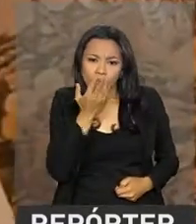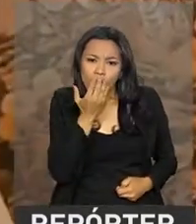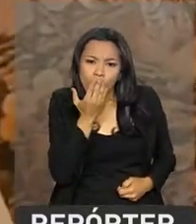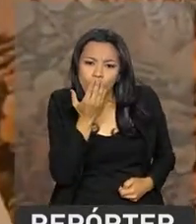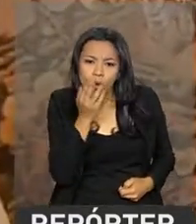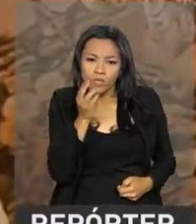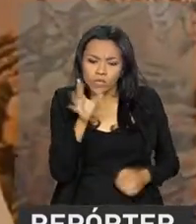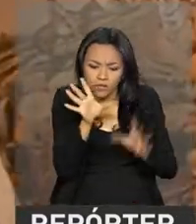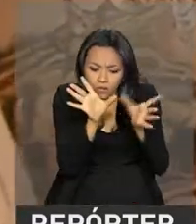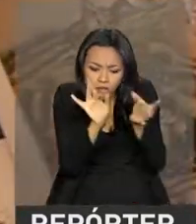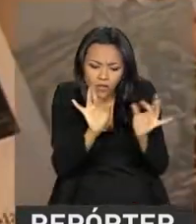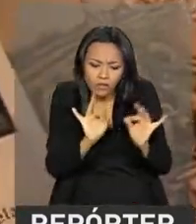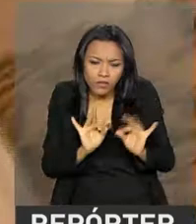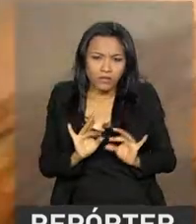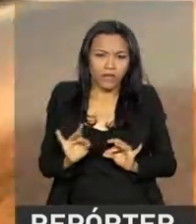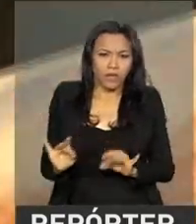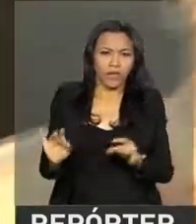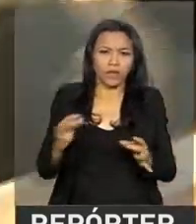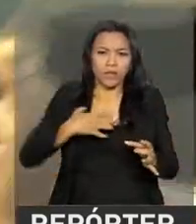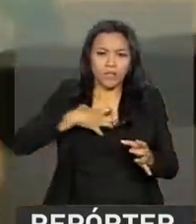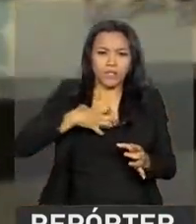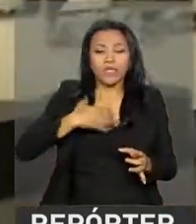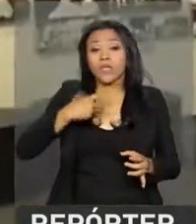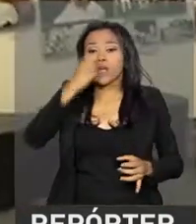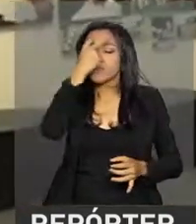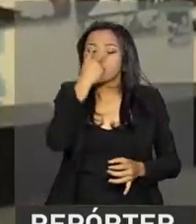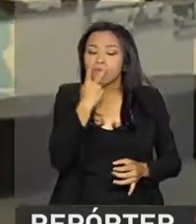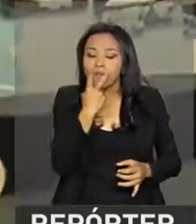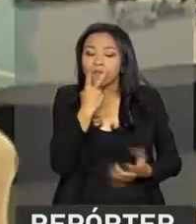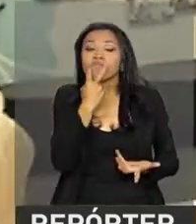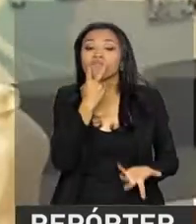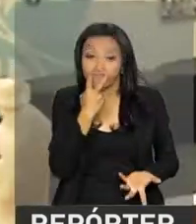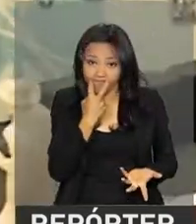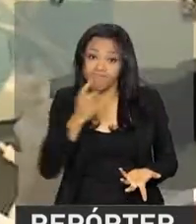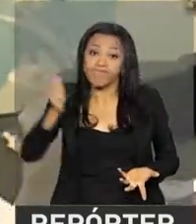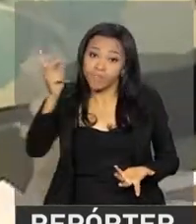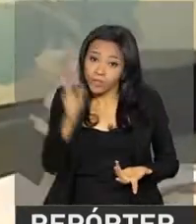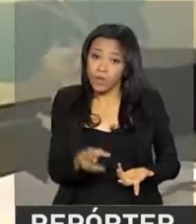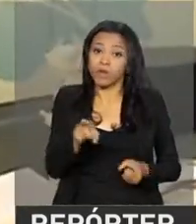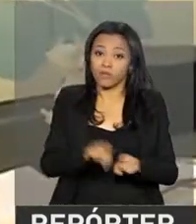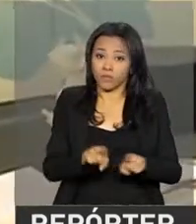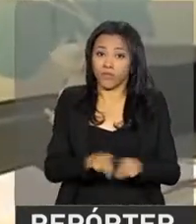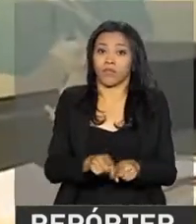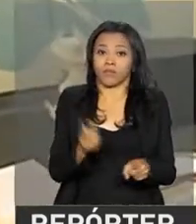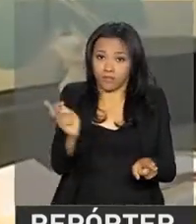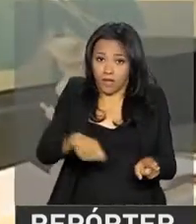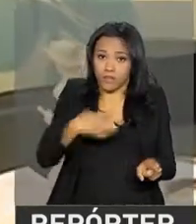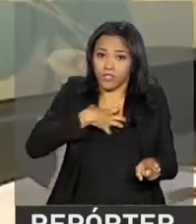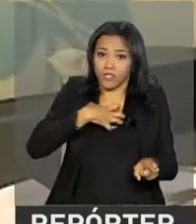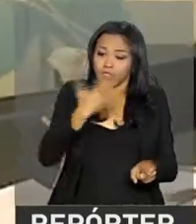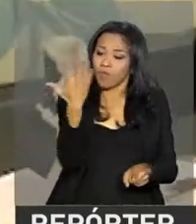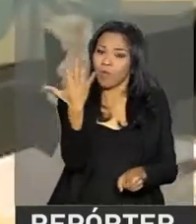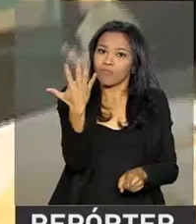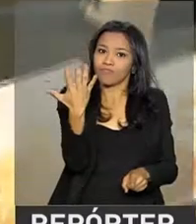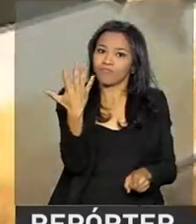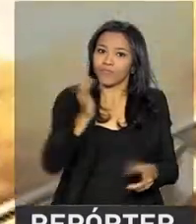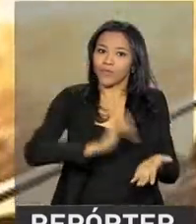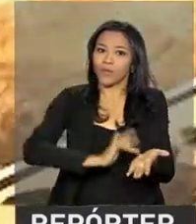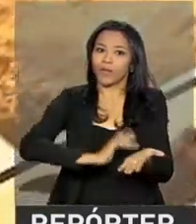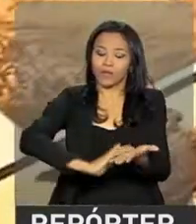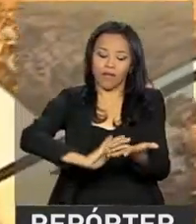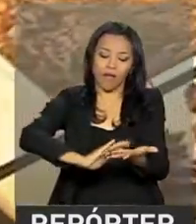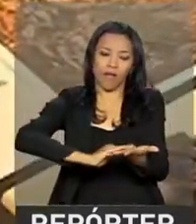cores, os detalhes da pintura. E quem não enxerga, quem é cego, também consegue fazer isso, mas com a mão,